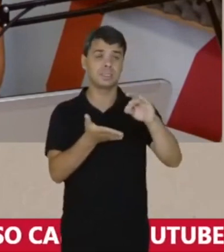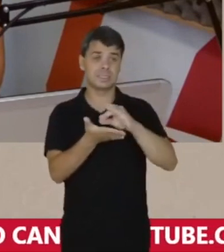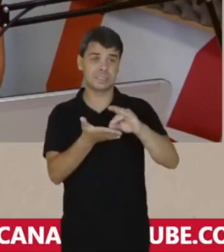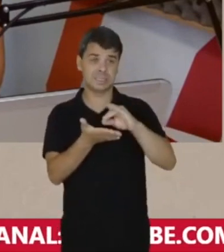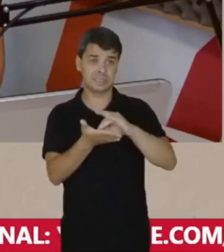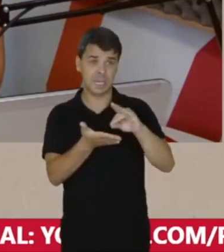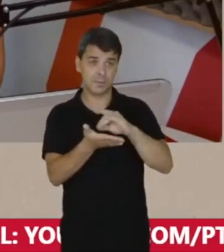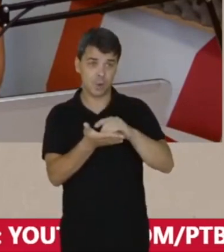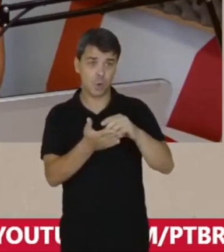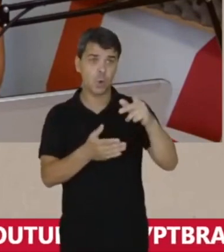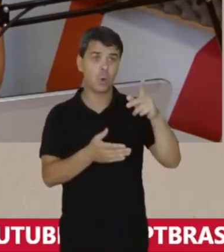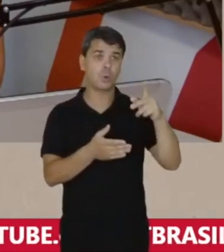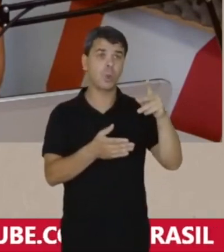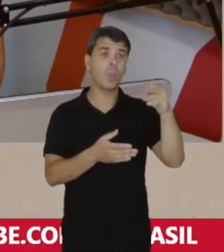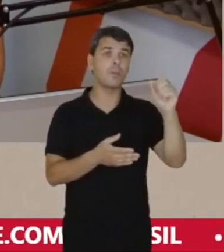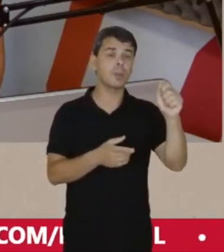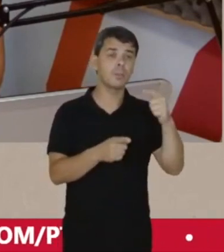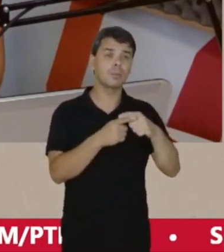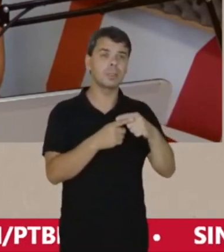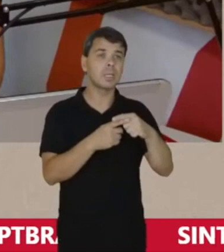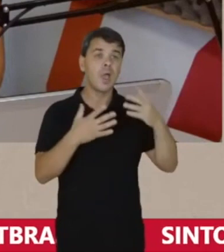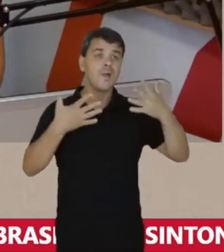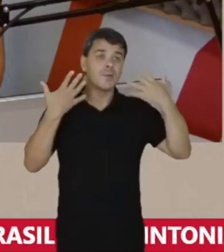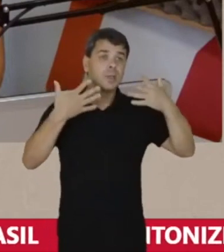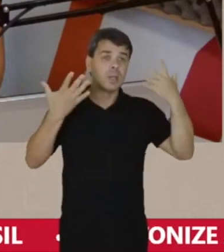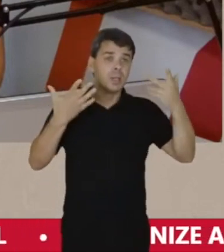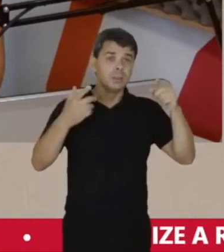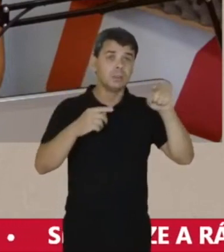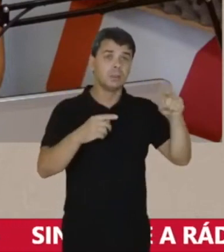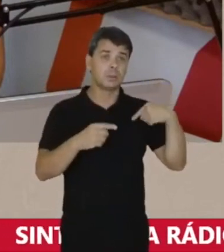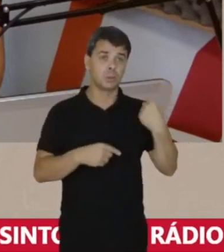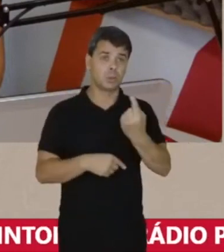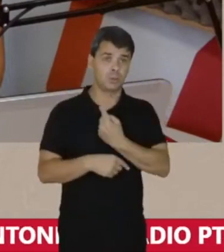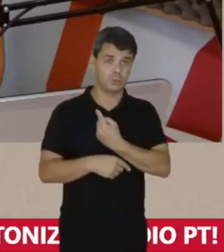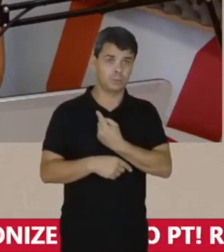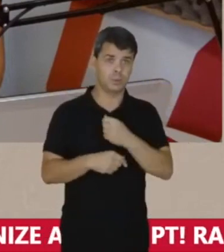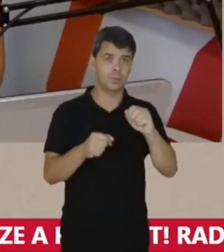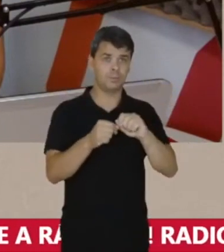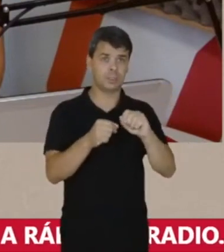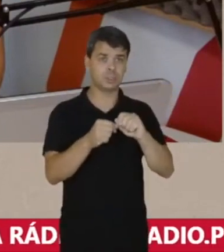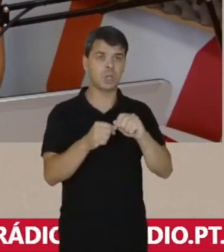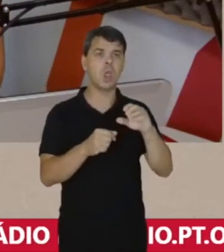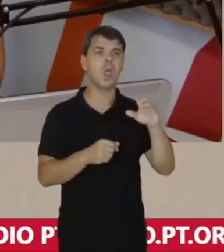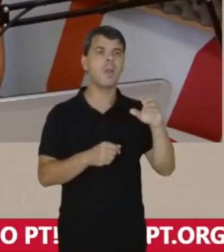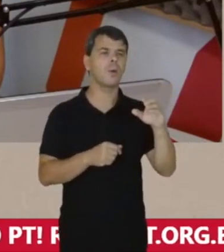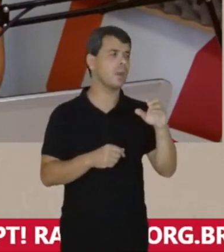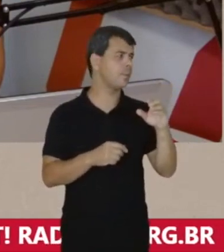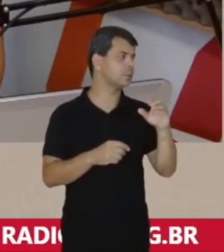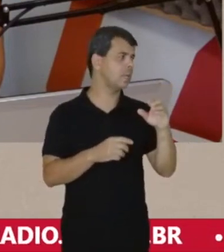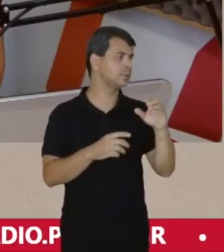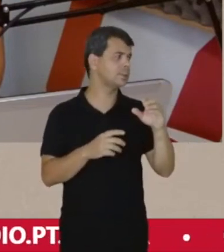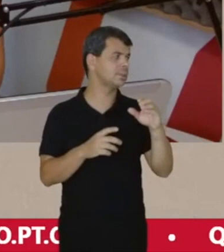absolutamente encantado com a sua entrevista, e eu quero já dizer para todo mundo que nós vamos, obviamente, fazer um podcast da nossa